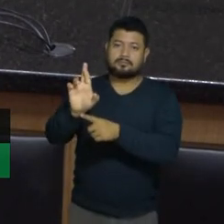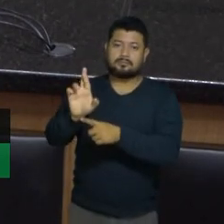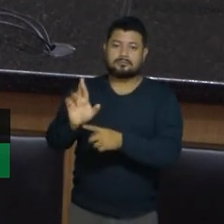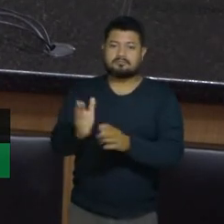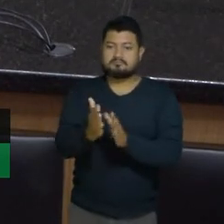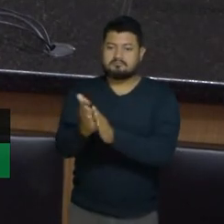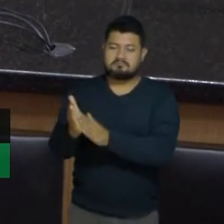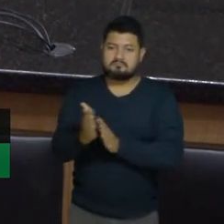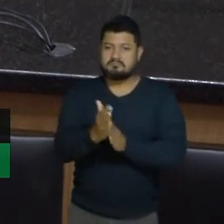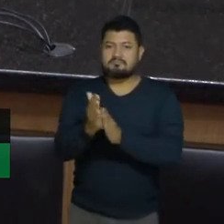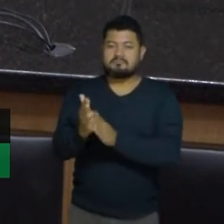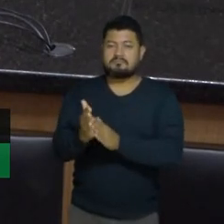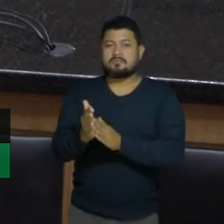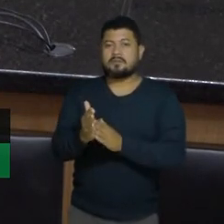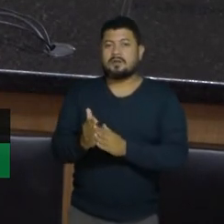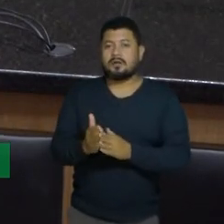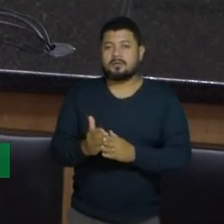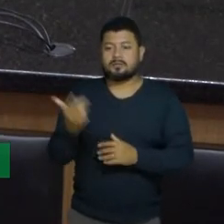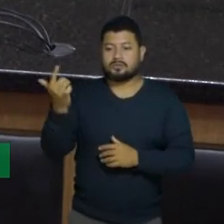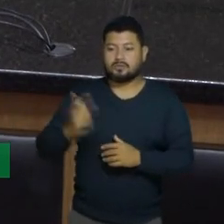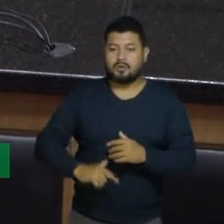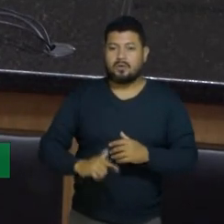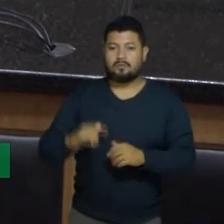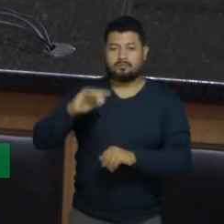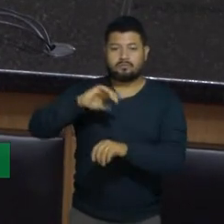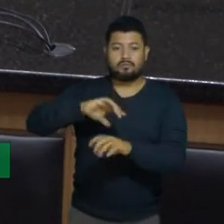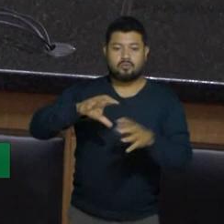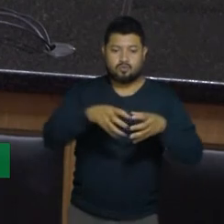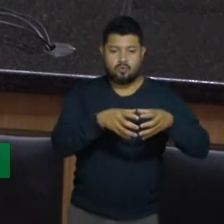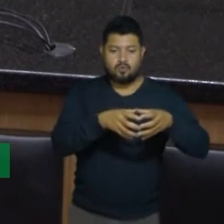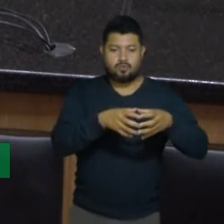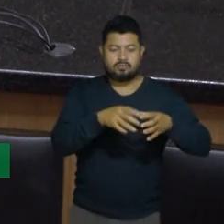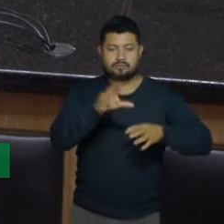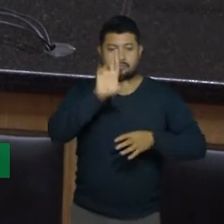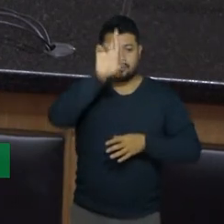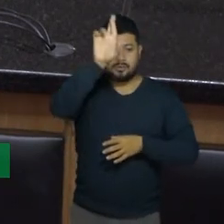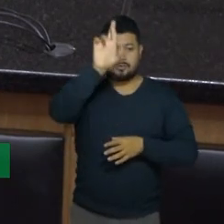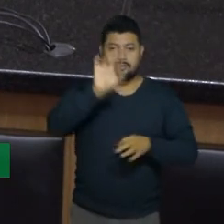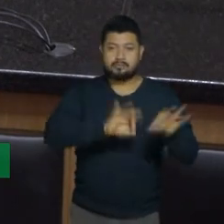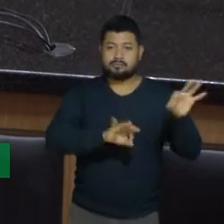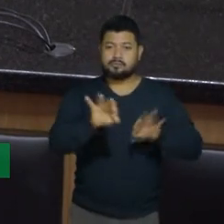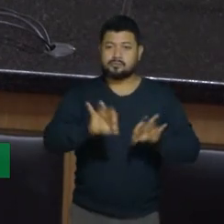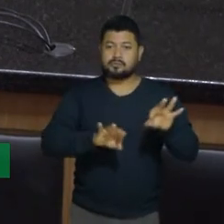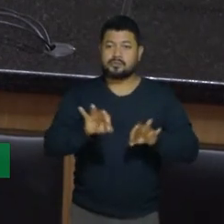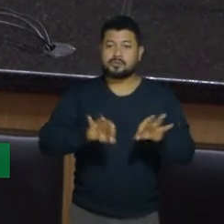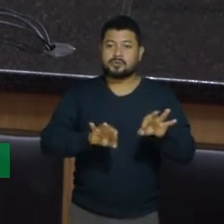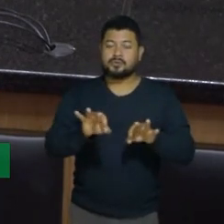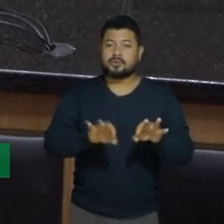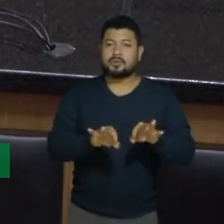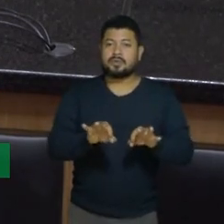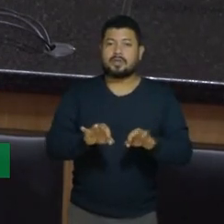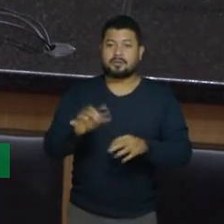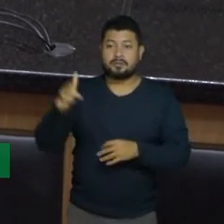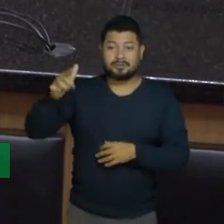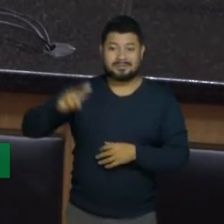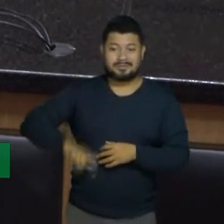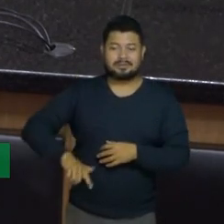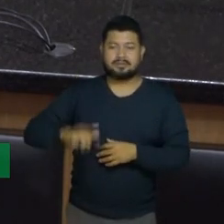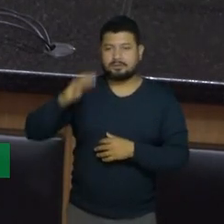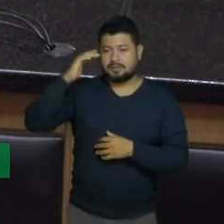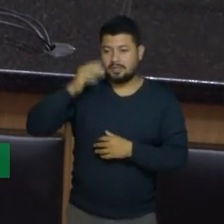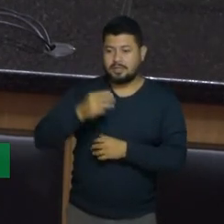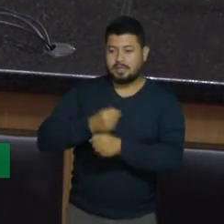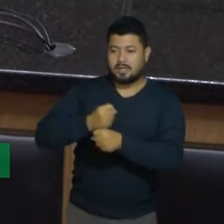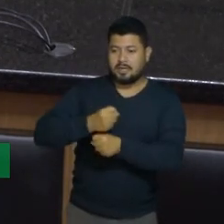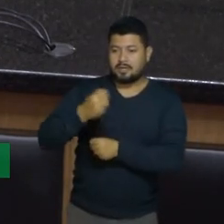à organização, mais uma vez, e eu tenho certeza de que a Festa Nacional do Pinhão, em sua 34ª